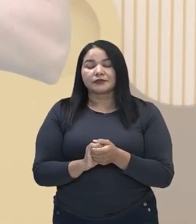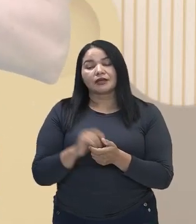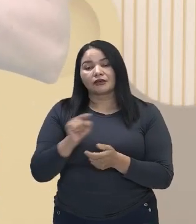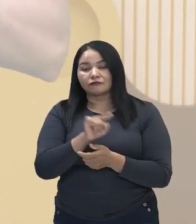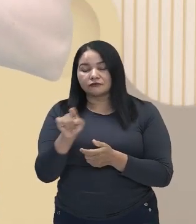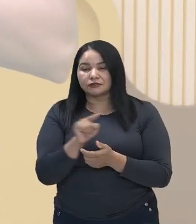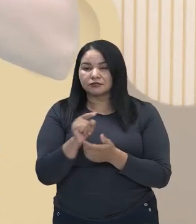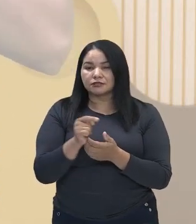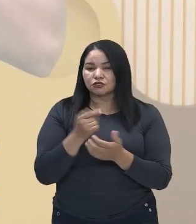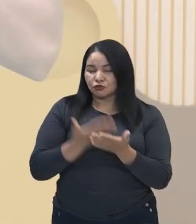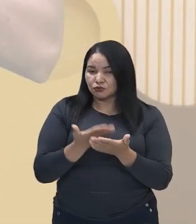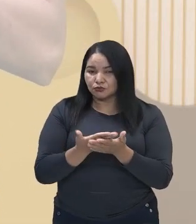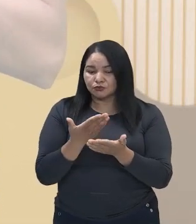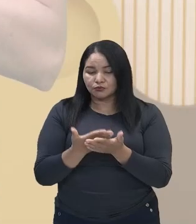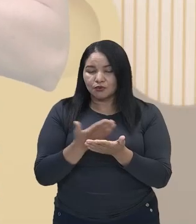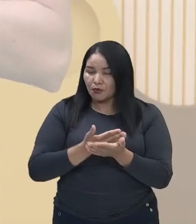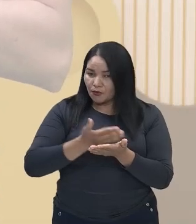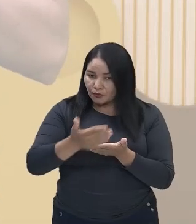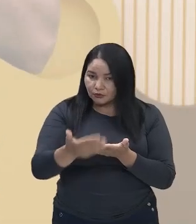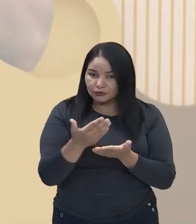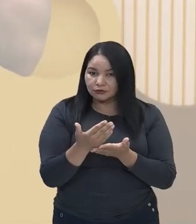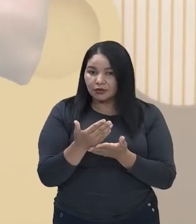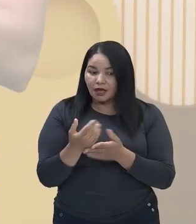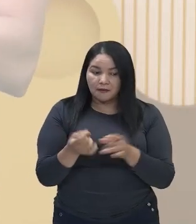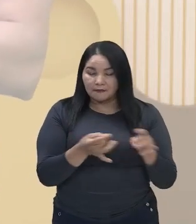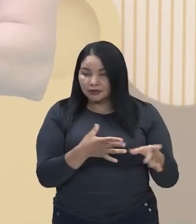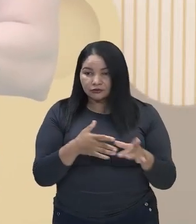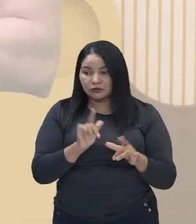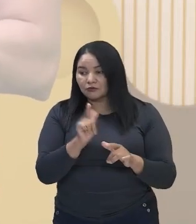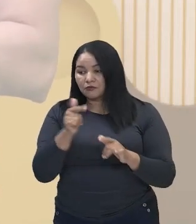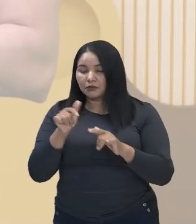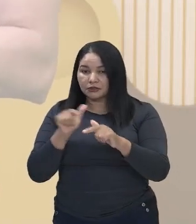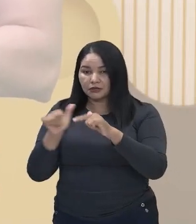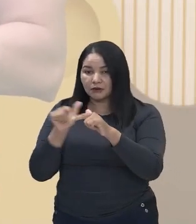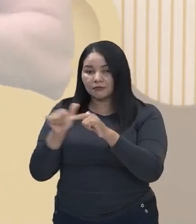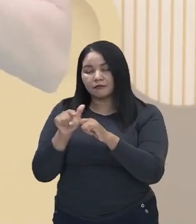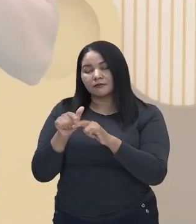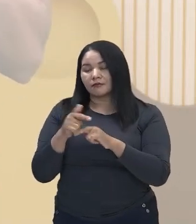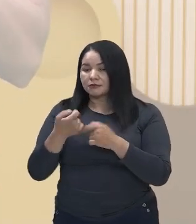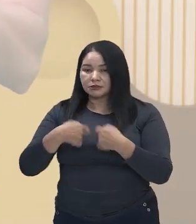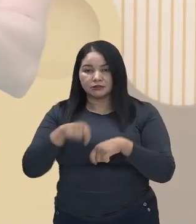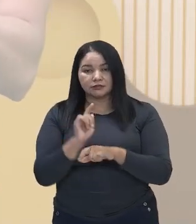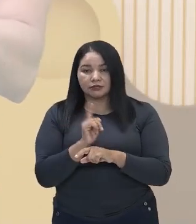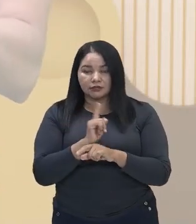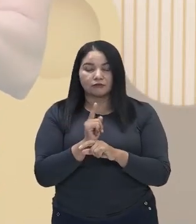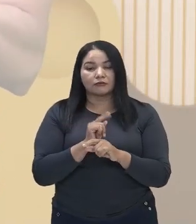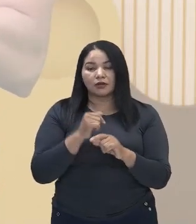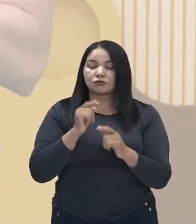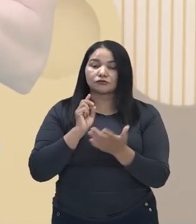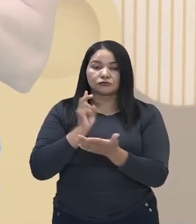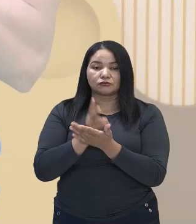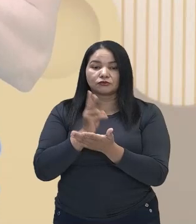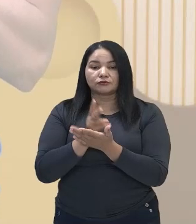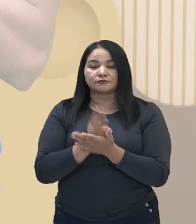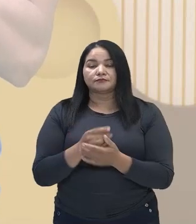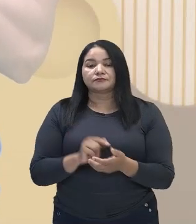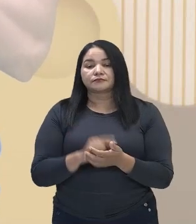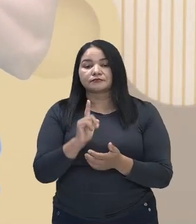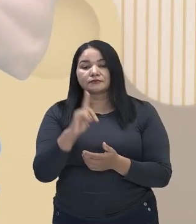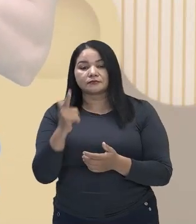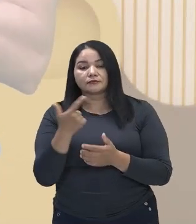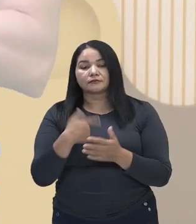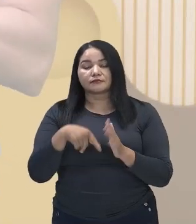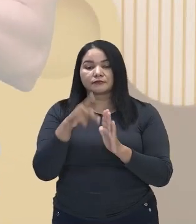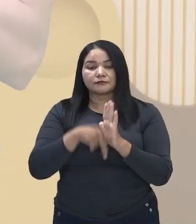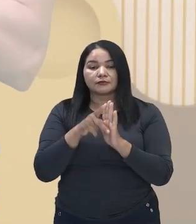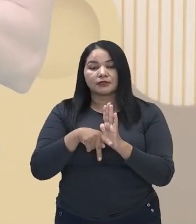continuarem estudando sem ter que abandonar a escola em busca, por exemplo, de um emprego, tá? Temos também o ProUni, que é uma política